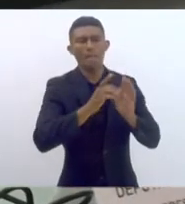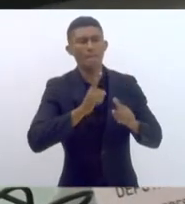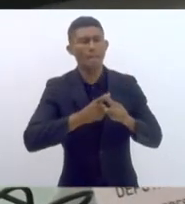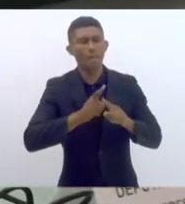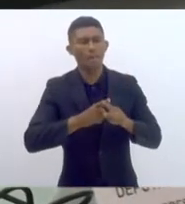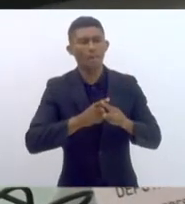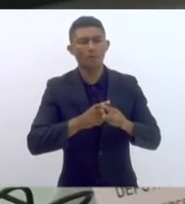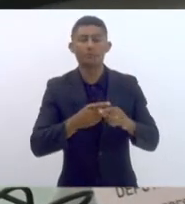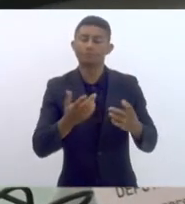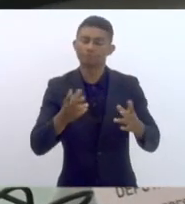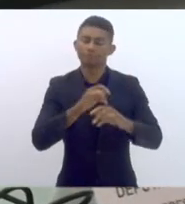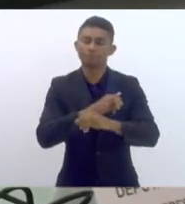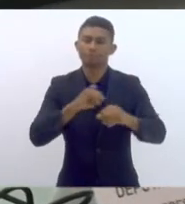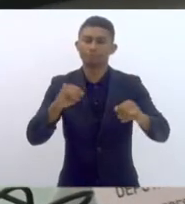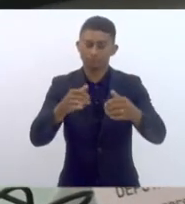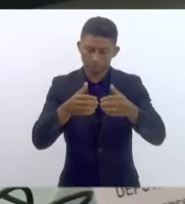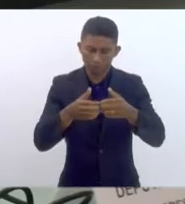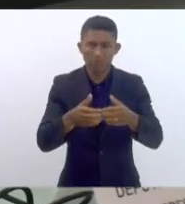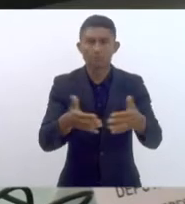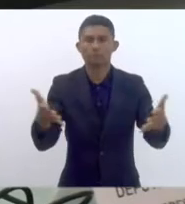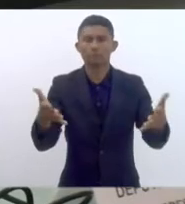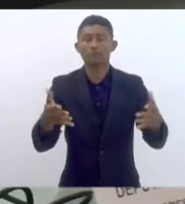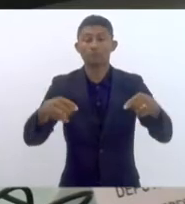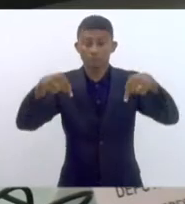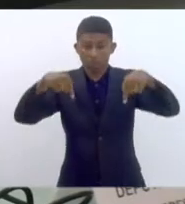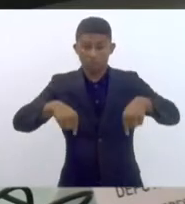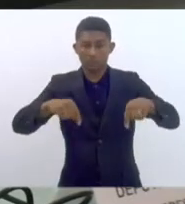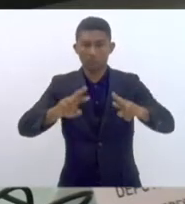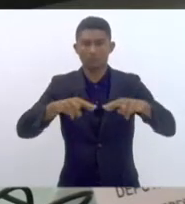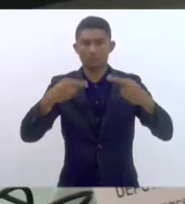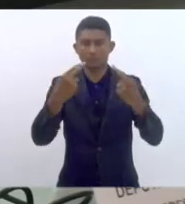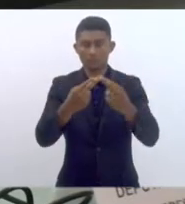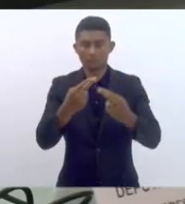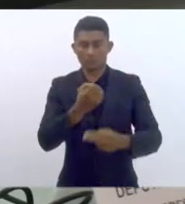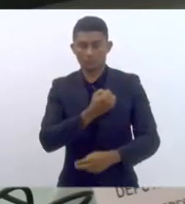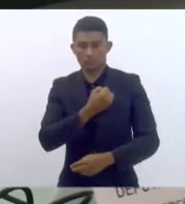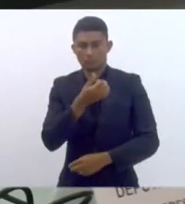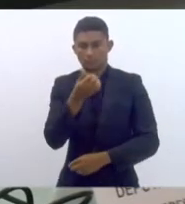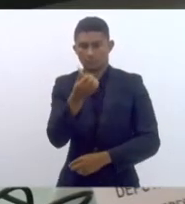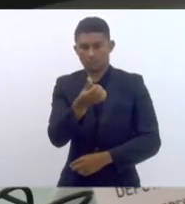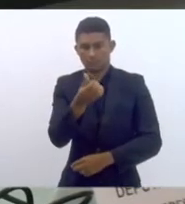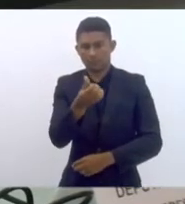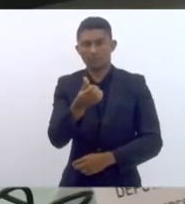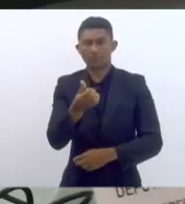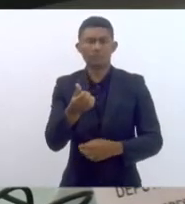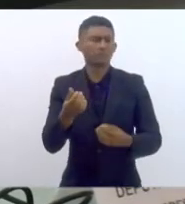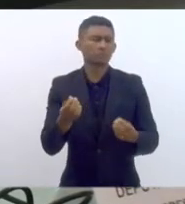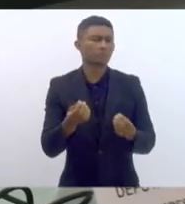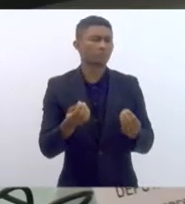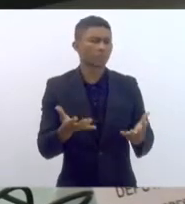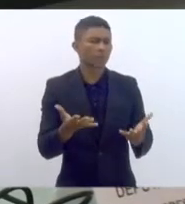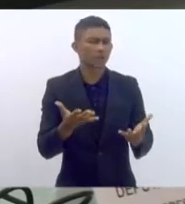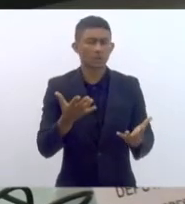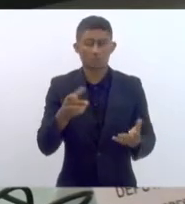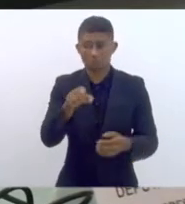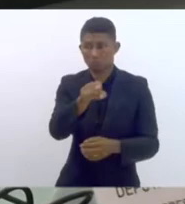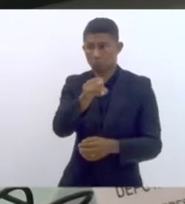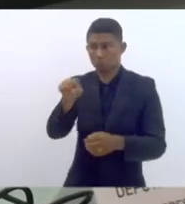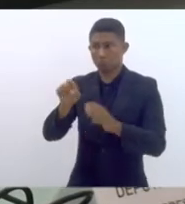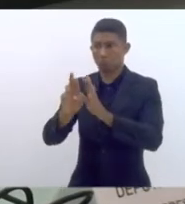dou por abertos os trabalhos da sexta reunião ordinária para a oitiva dos